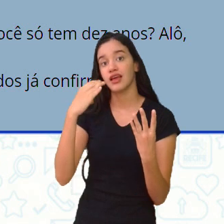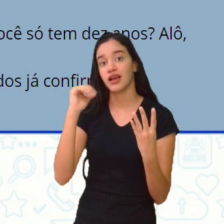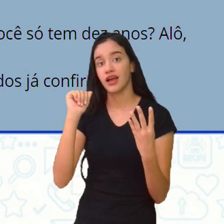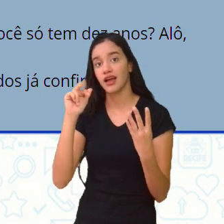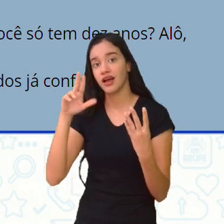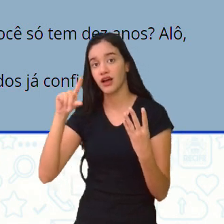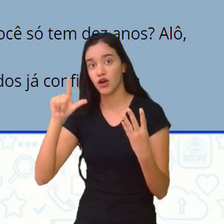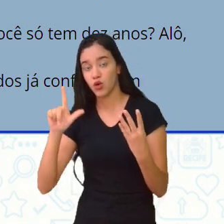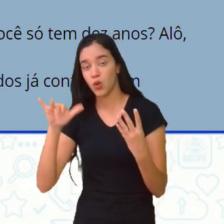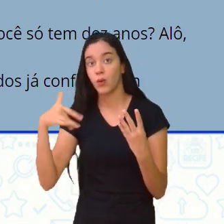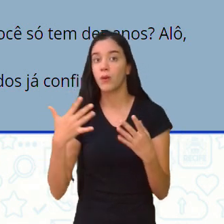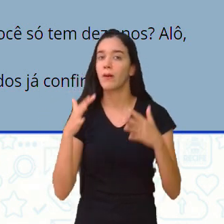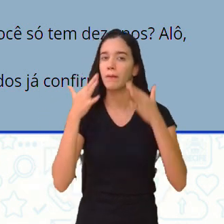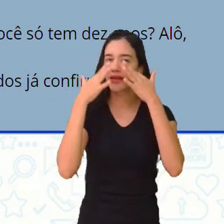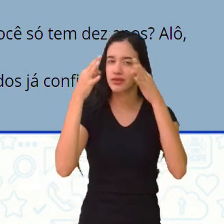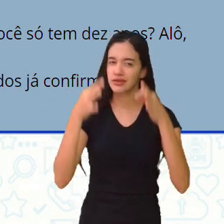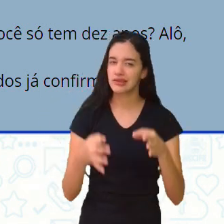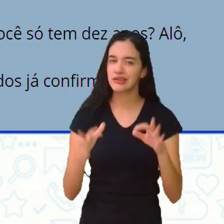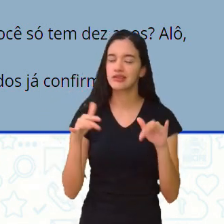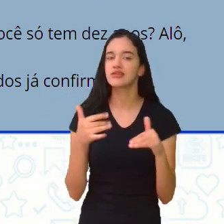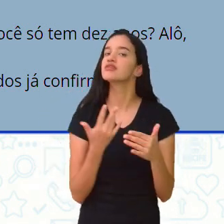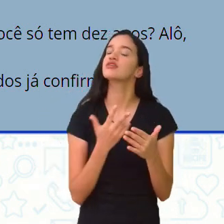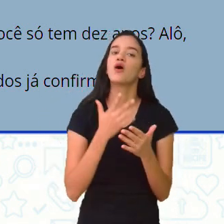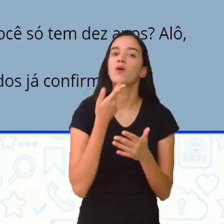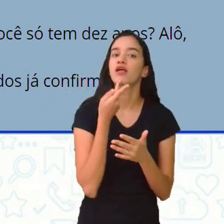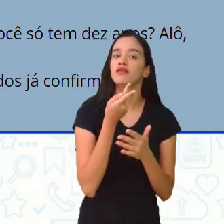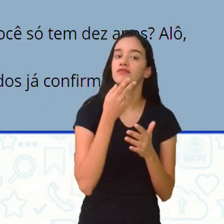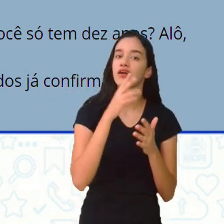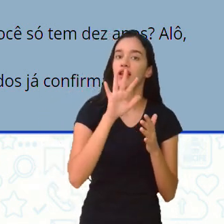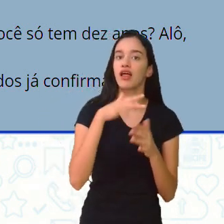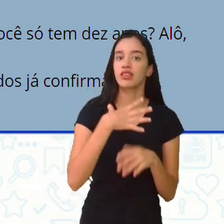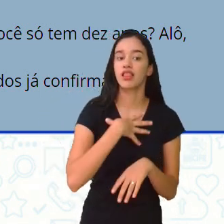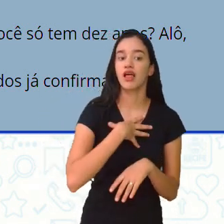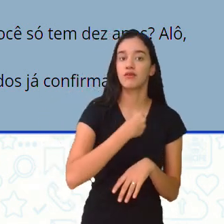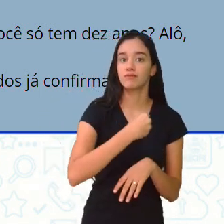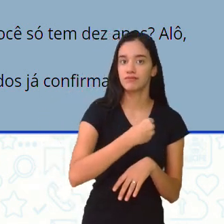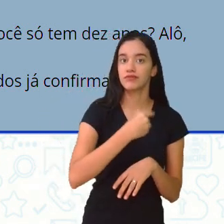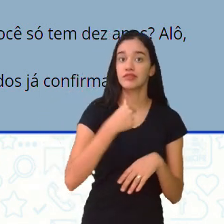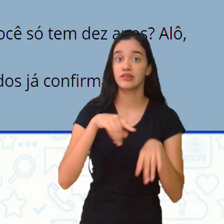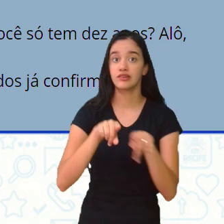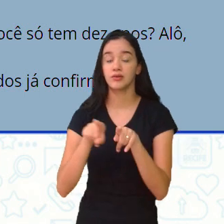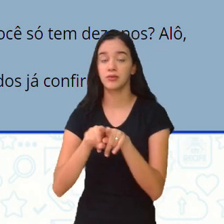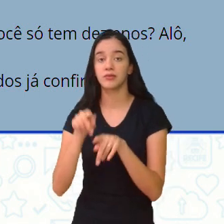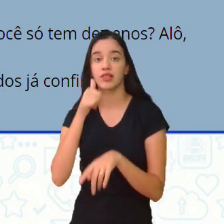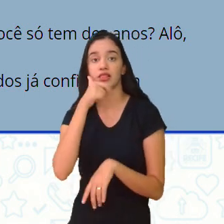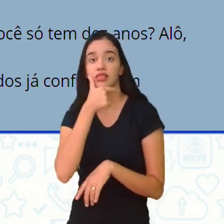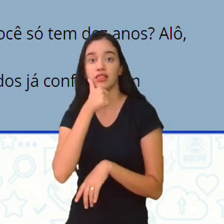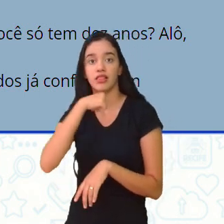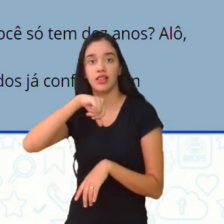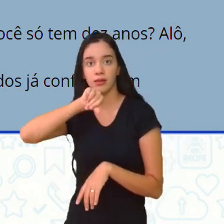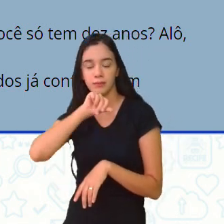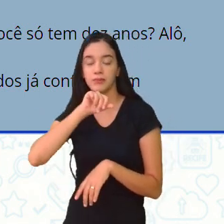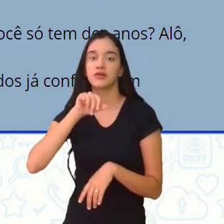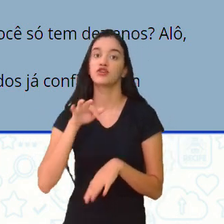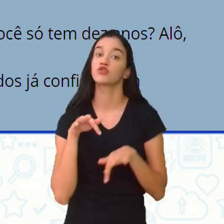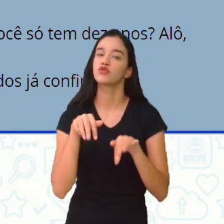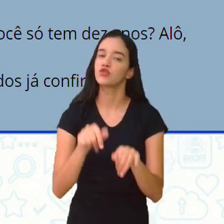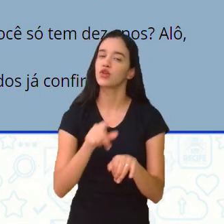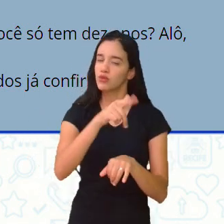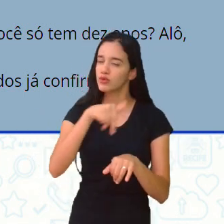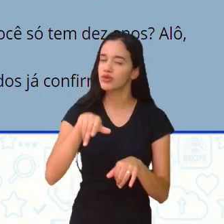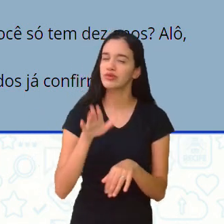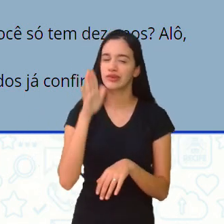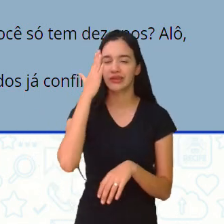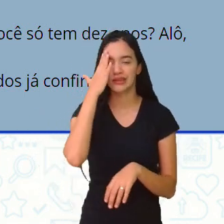é, nessa fala da filha, da mãe, para você entender essa anedota, ok? Lá no final você vai entender, tenho